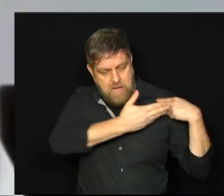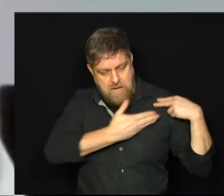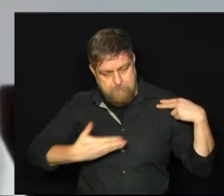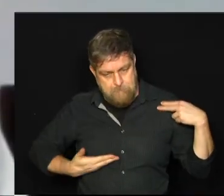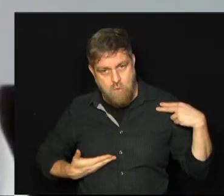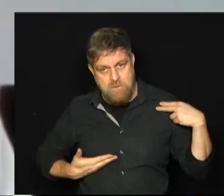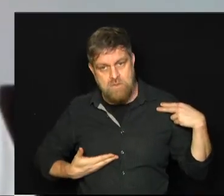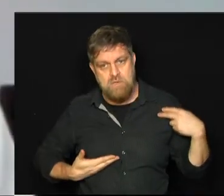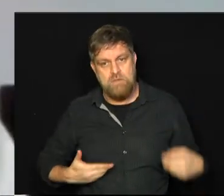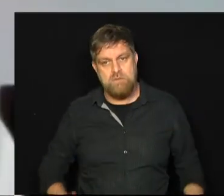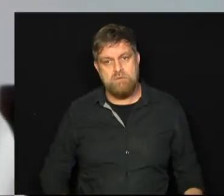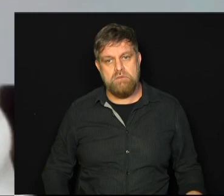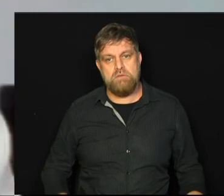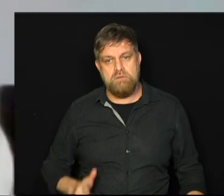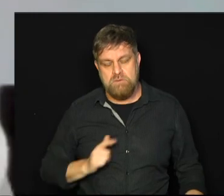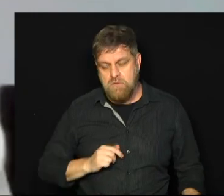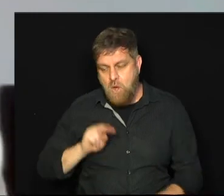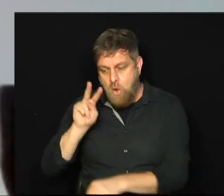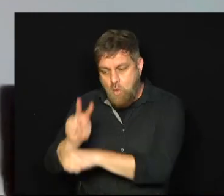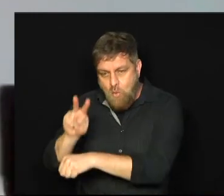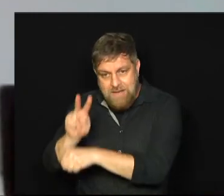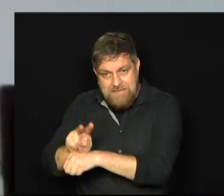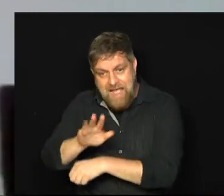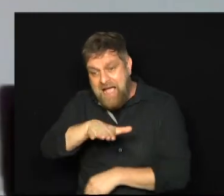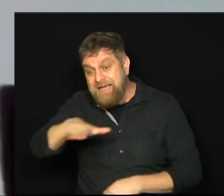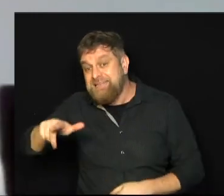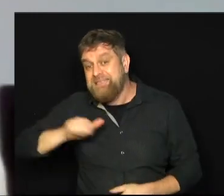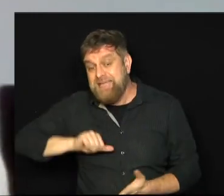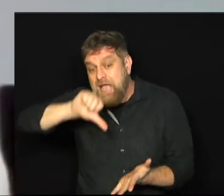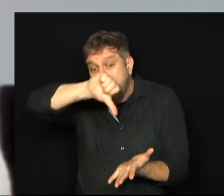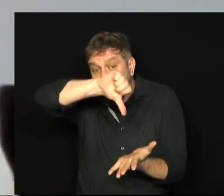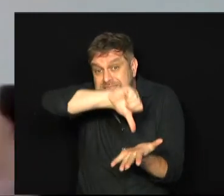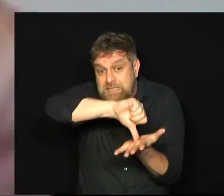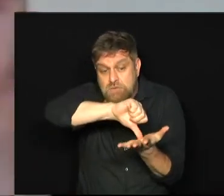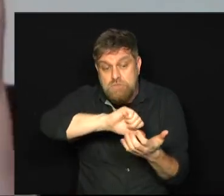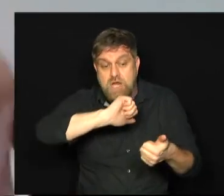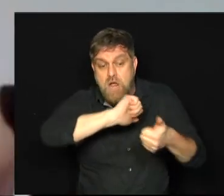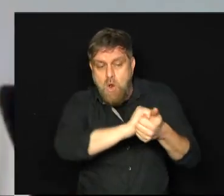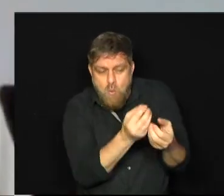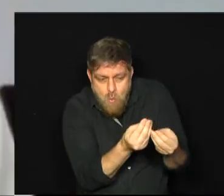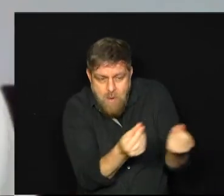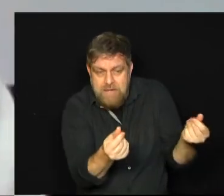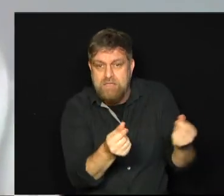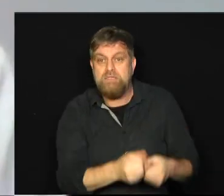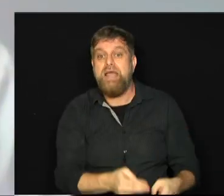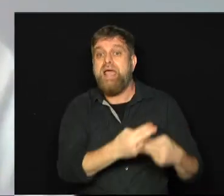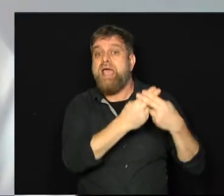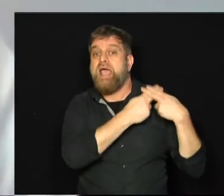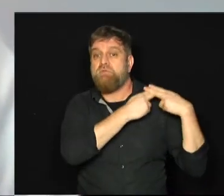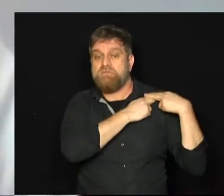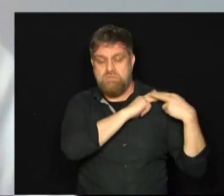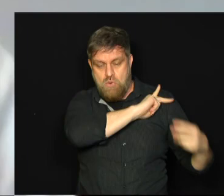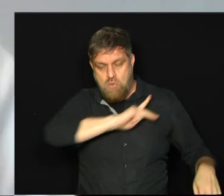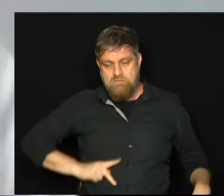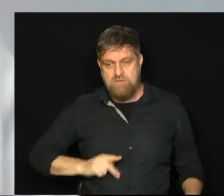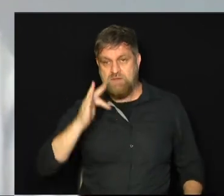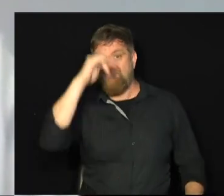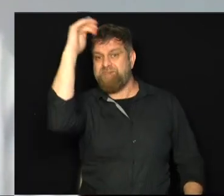as crianças tenham centros de qualidade para atendimento. Cabe ao governo